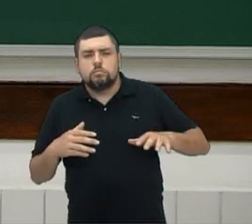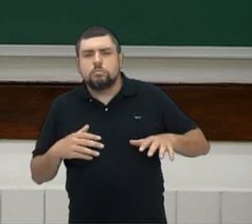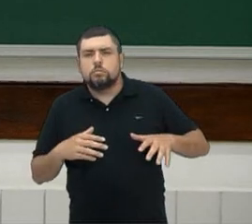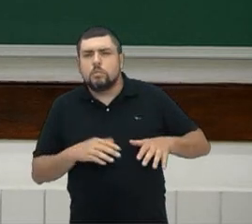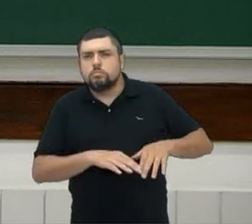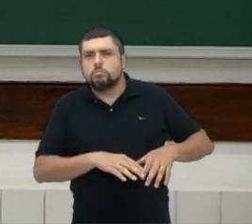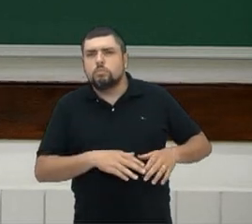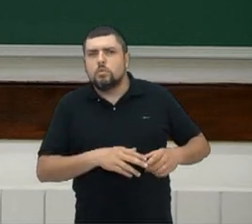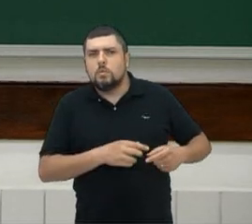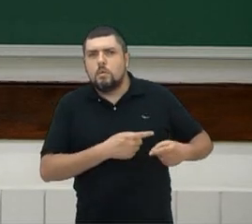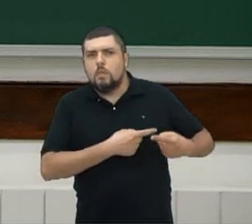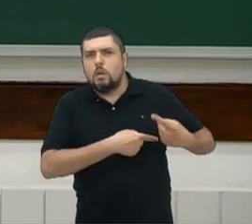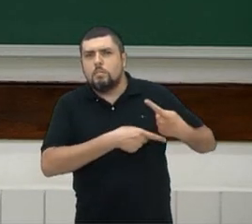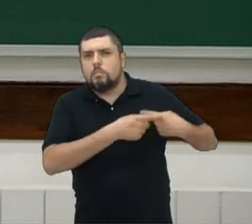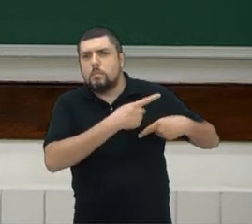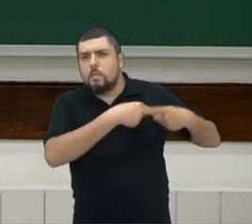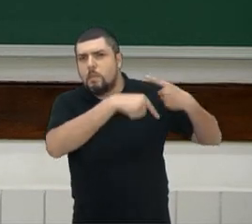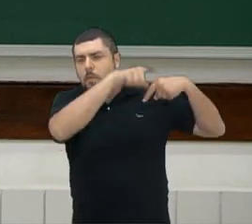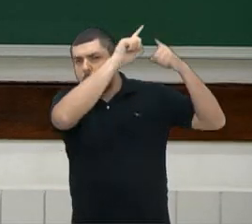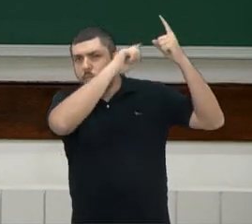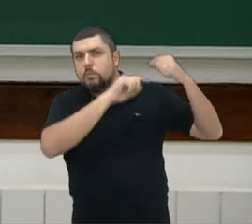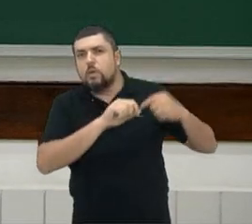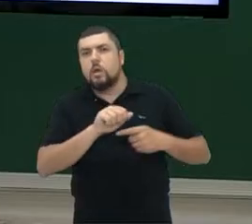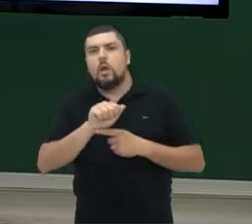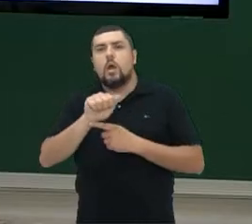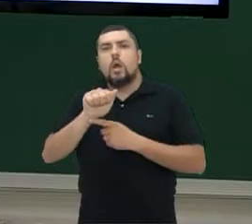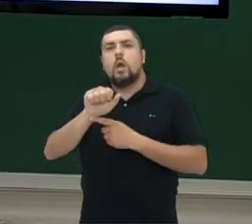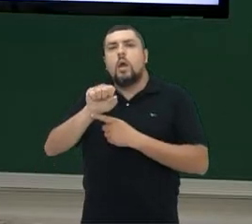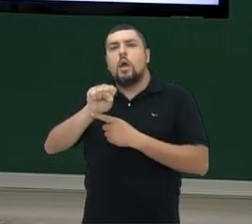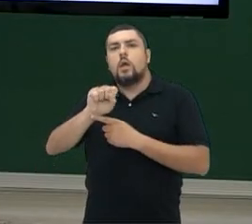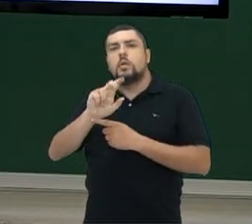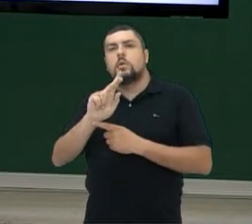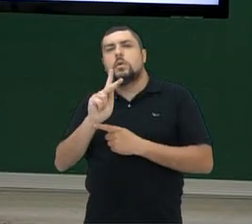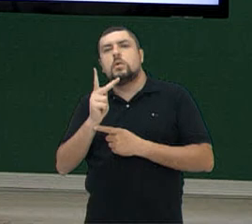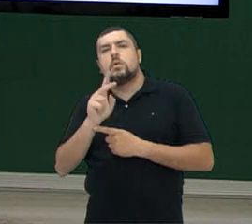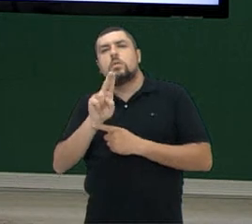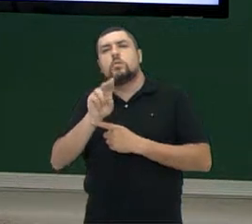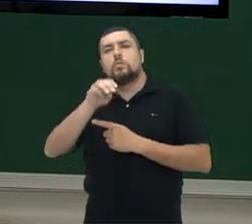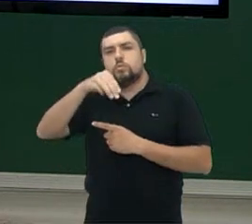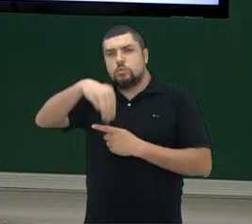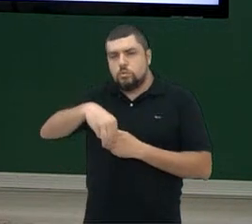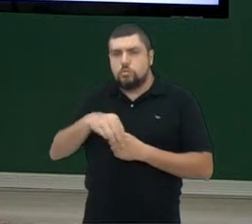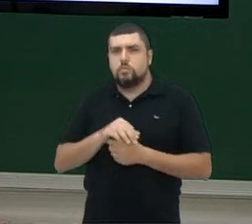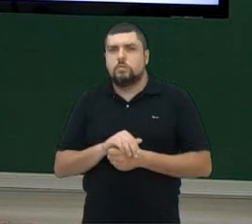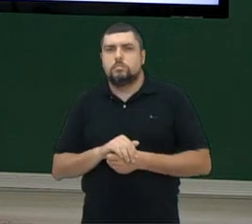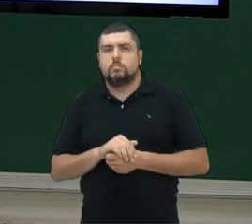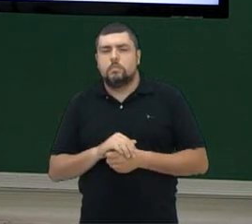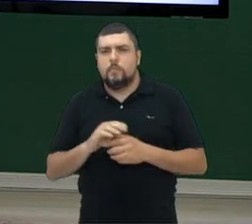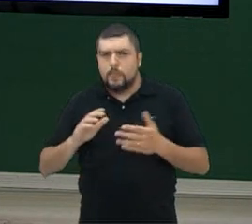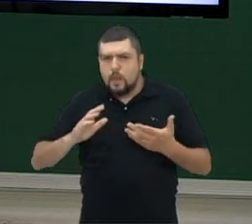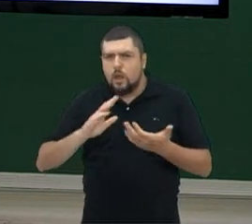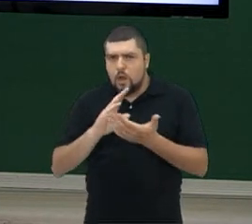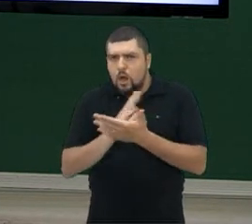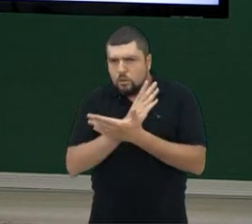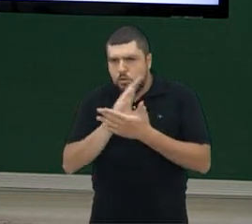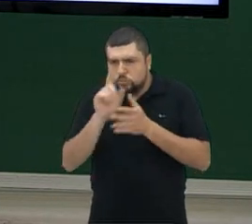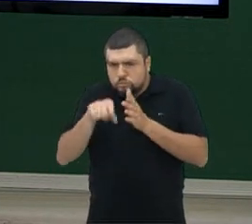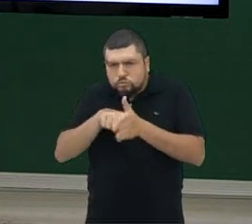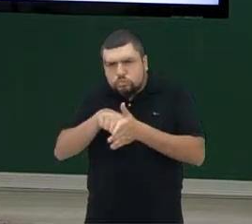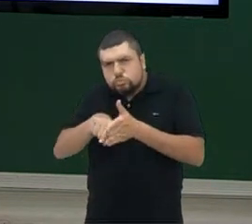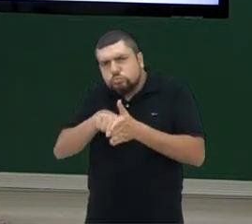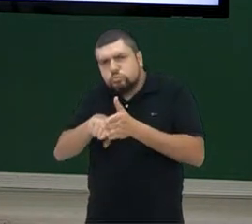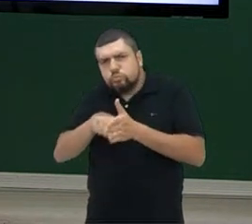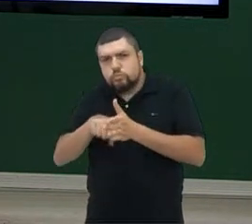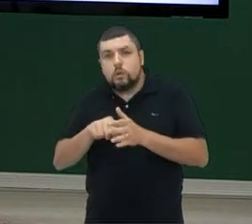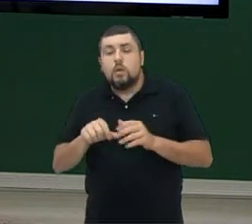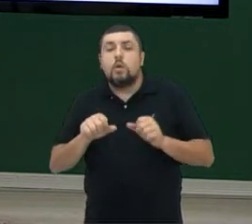outro reino, chamado Reino de Axum. Segundo esses estudos, esses historiadores,